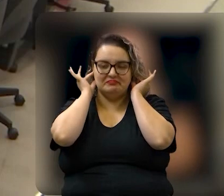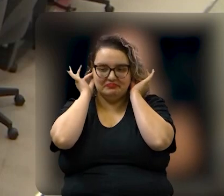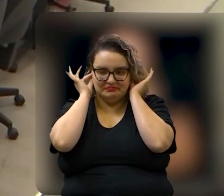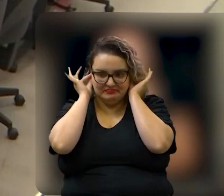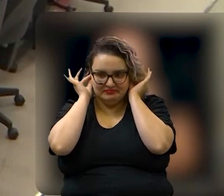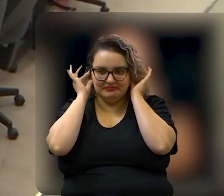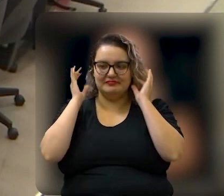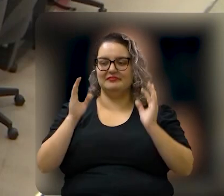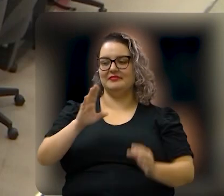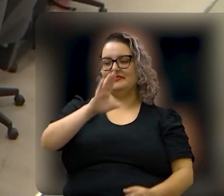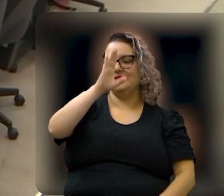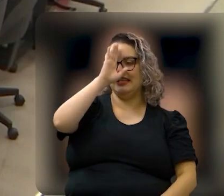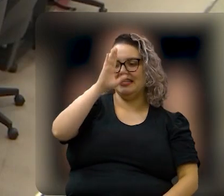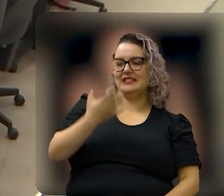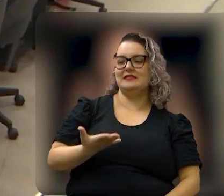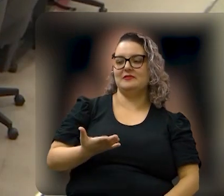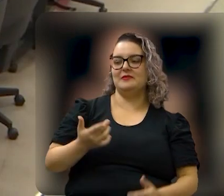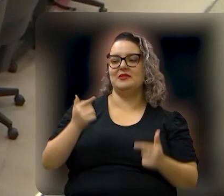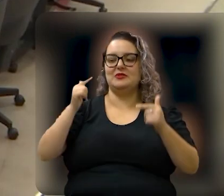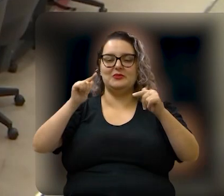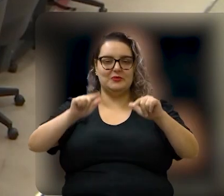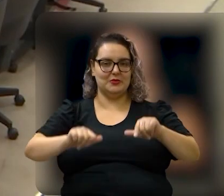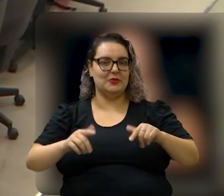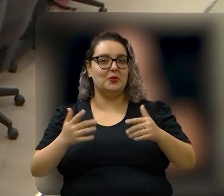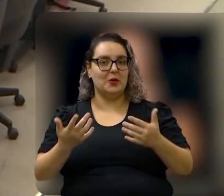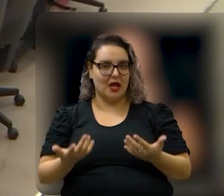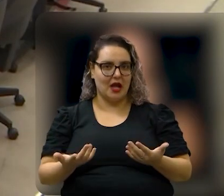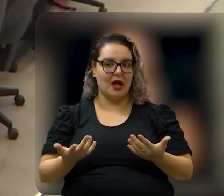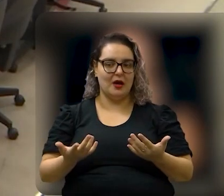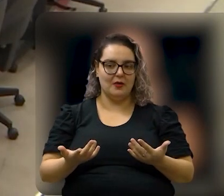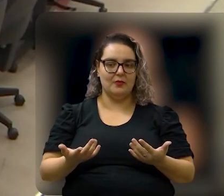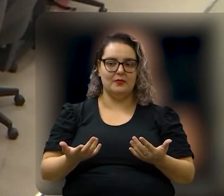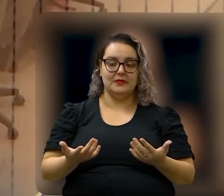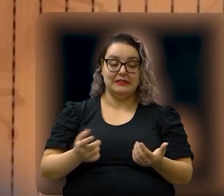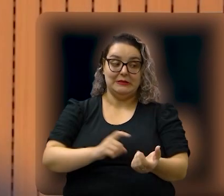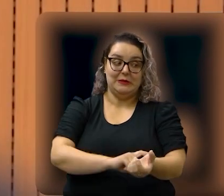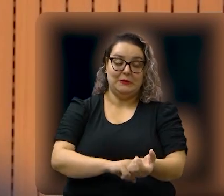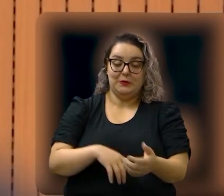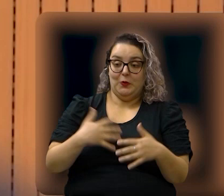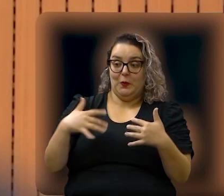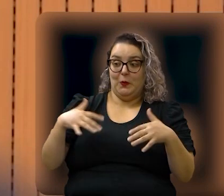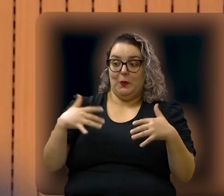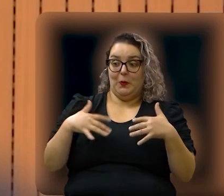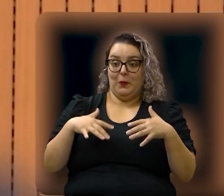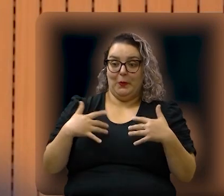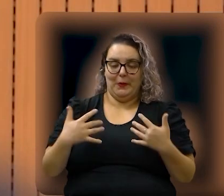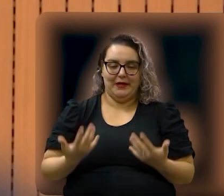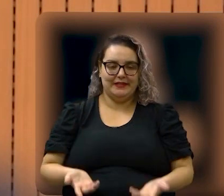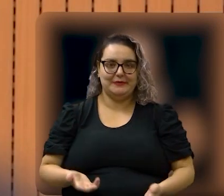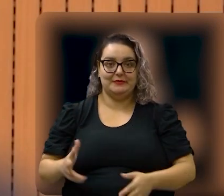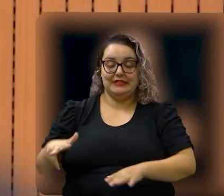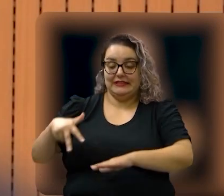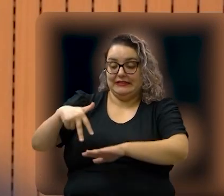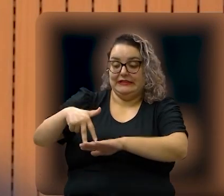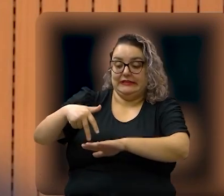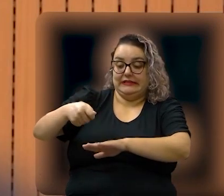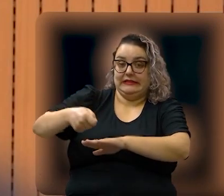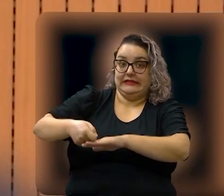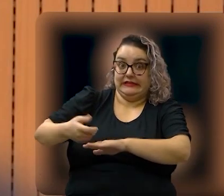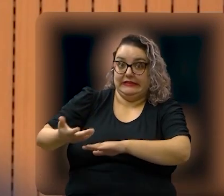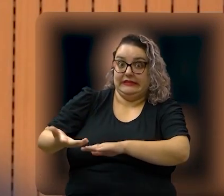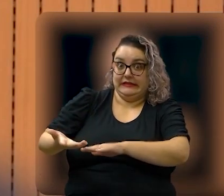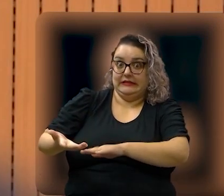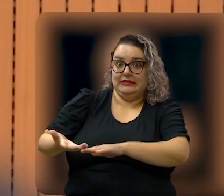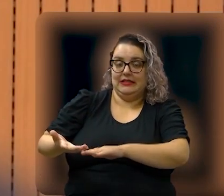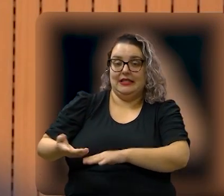chique principalmente o ambiente né E muito nervosismo né porque subir lá